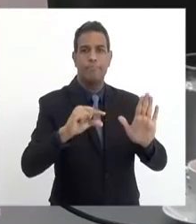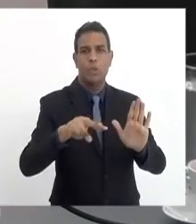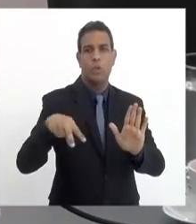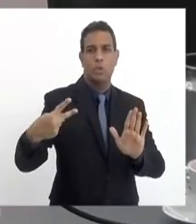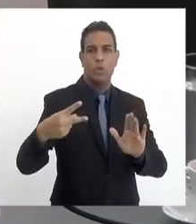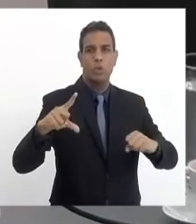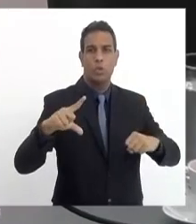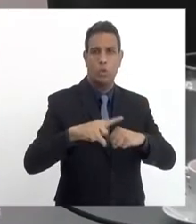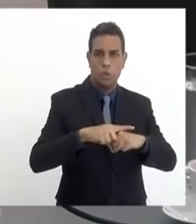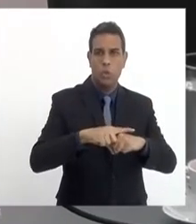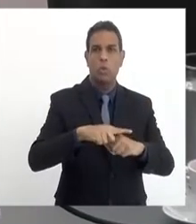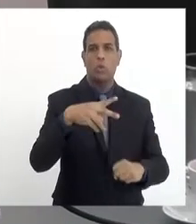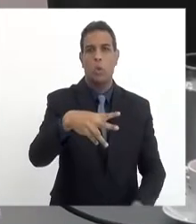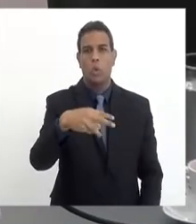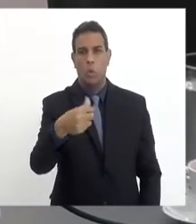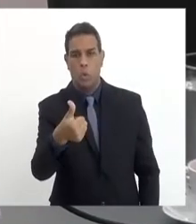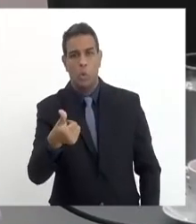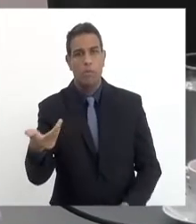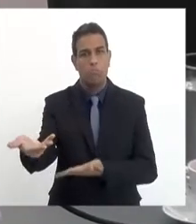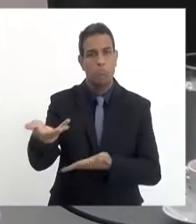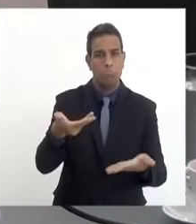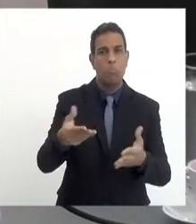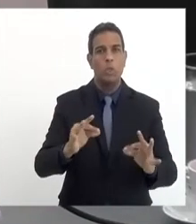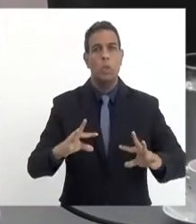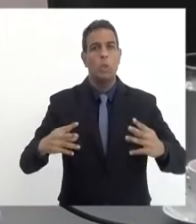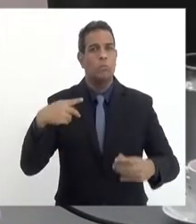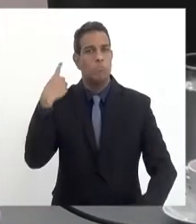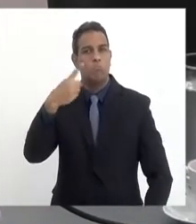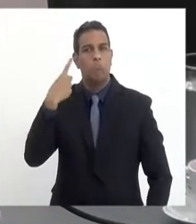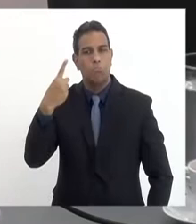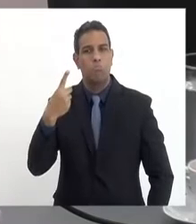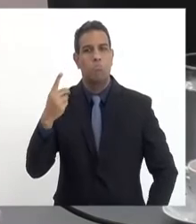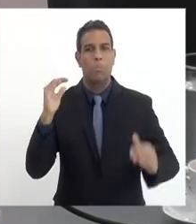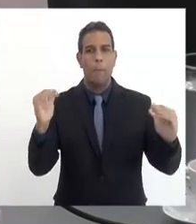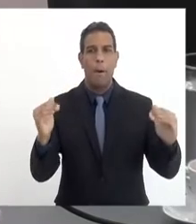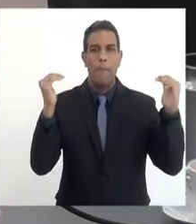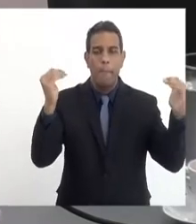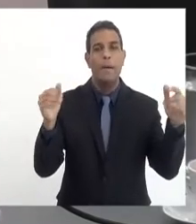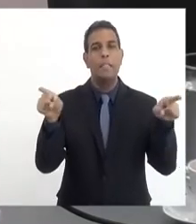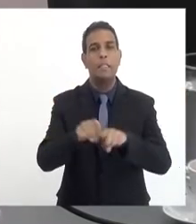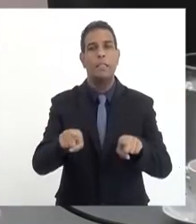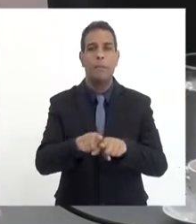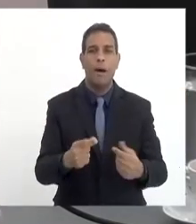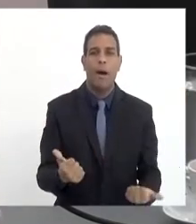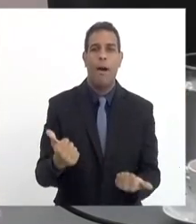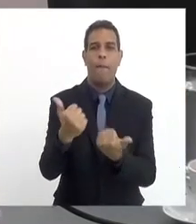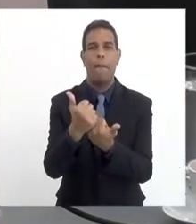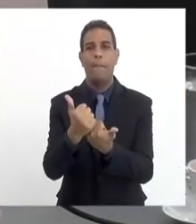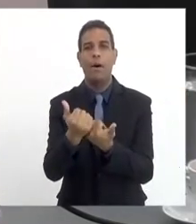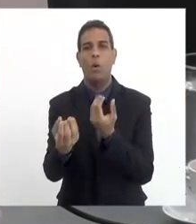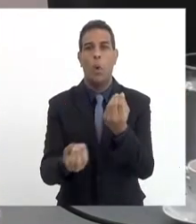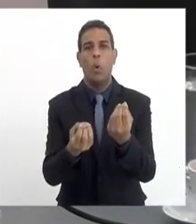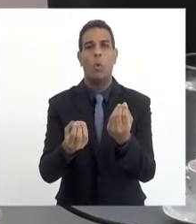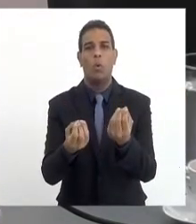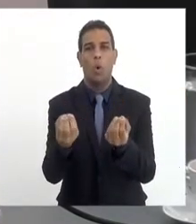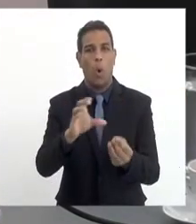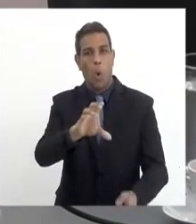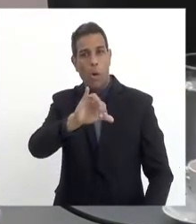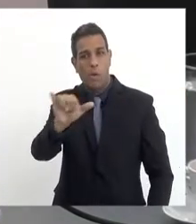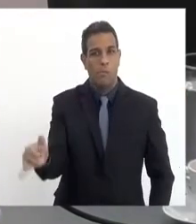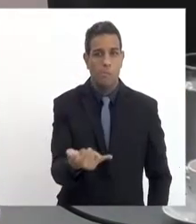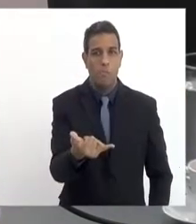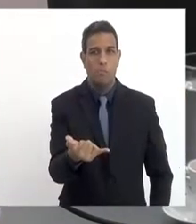do artigo 43 do Regimento Interno, convoco os senhores deputados titulares, membros efetivos e suplentes da Comissão de Constituição e Justiça